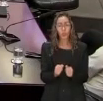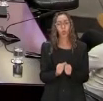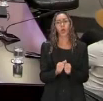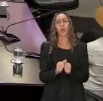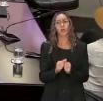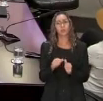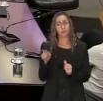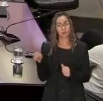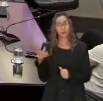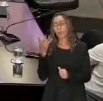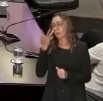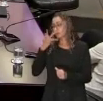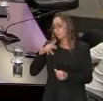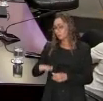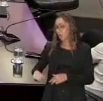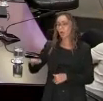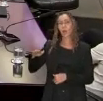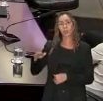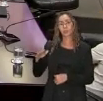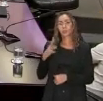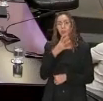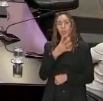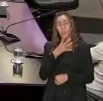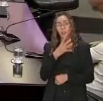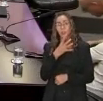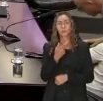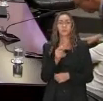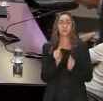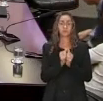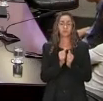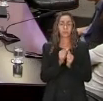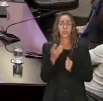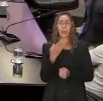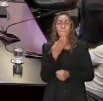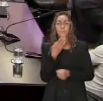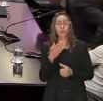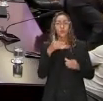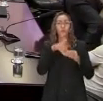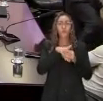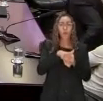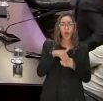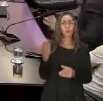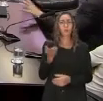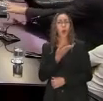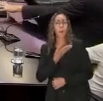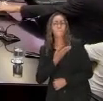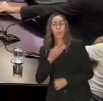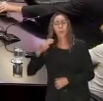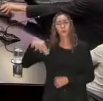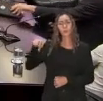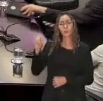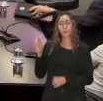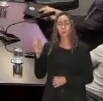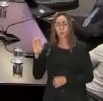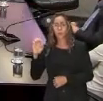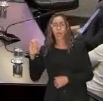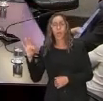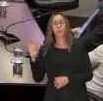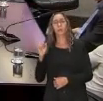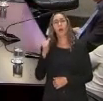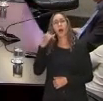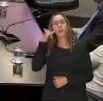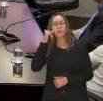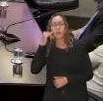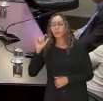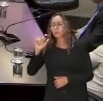de moleque, de menino. E ele pediu, vota para ele. Aí eu liguei para o Geraldo Ramos, você conhece? Muito